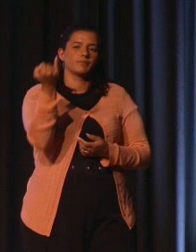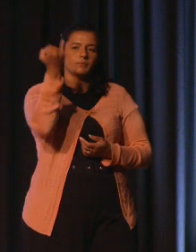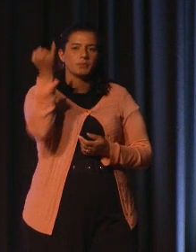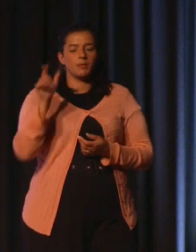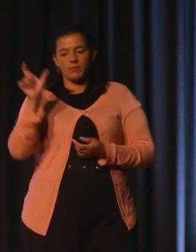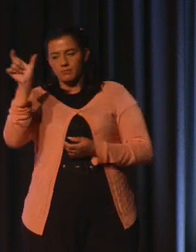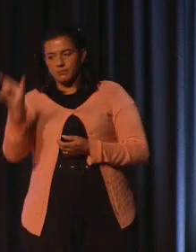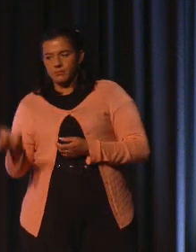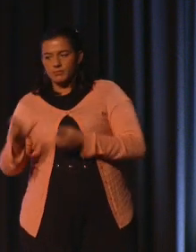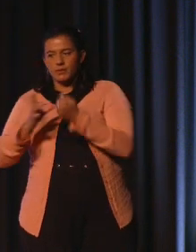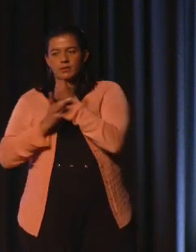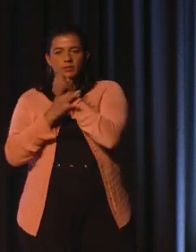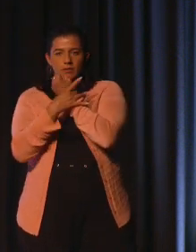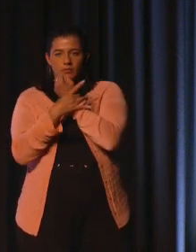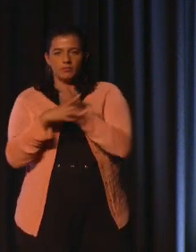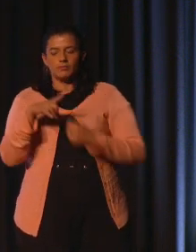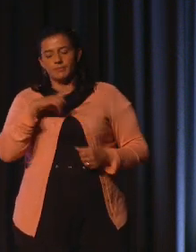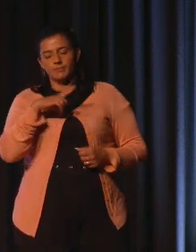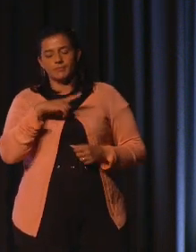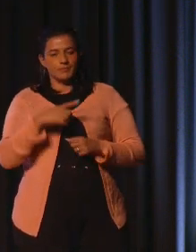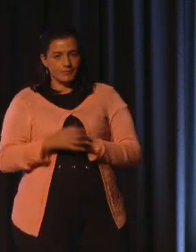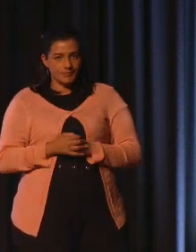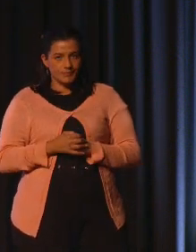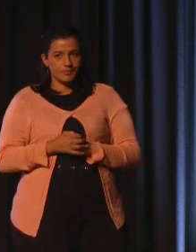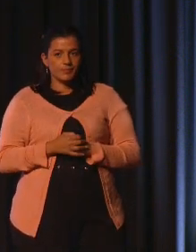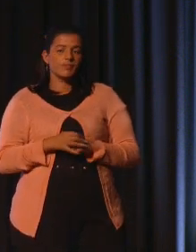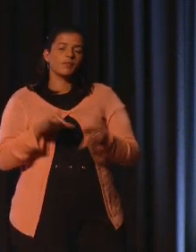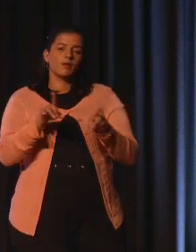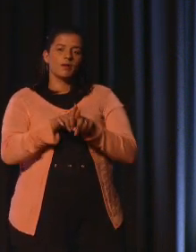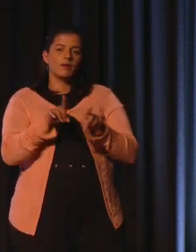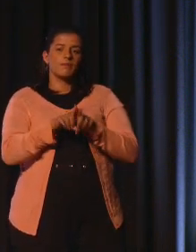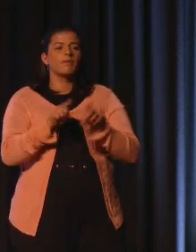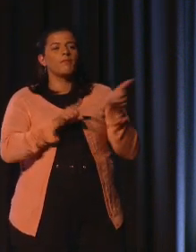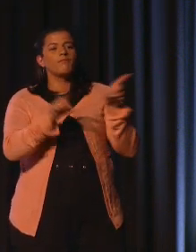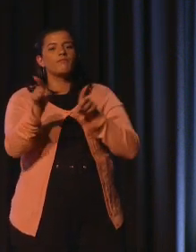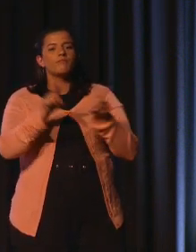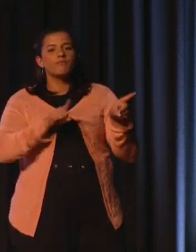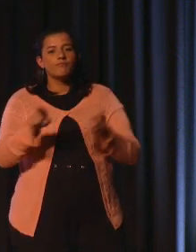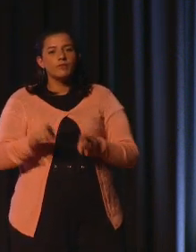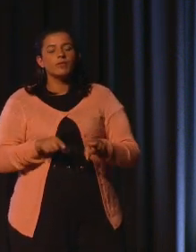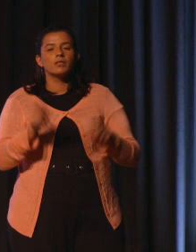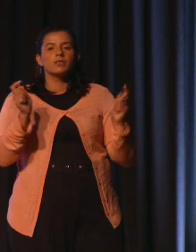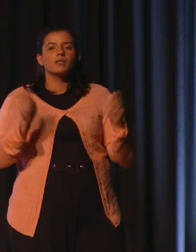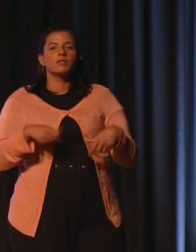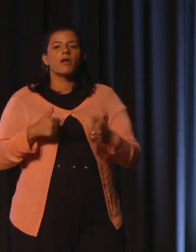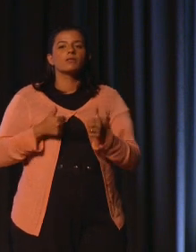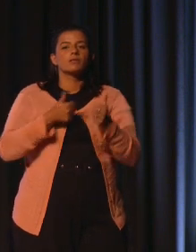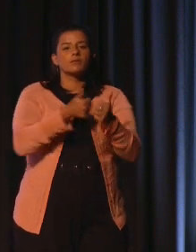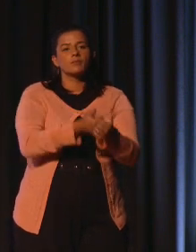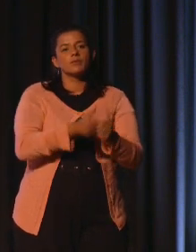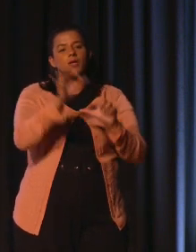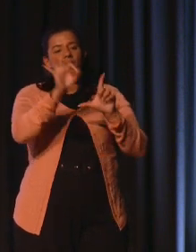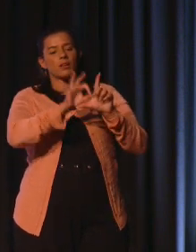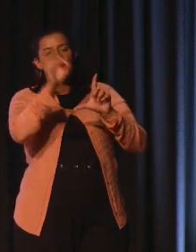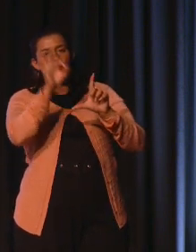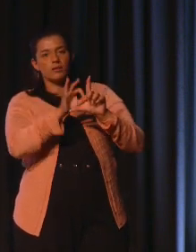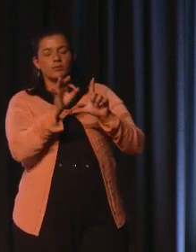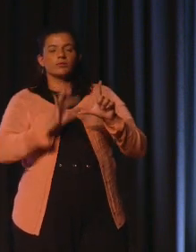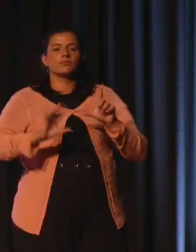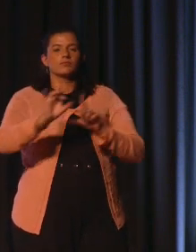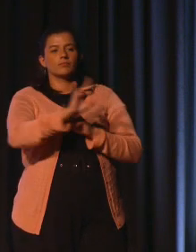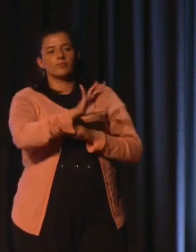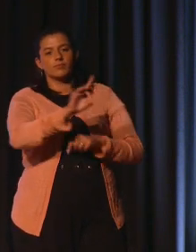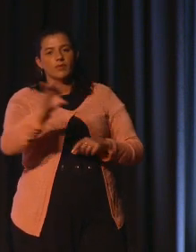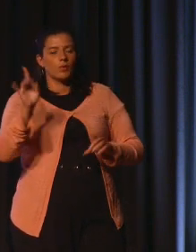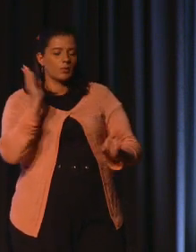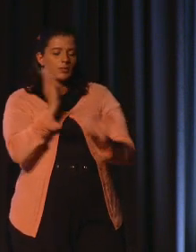do paciente. Então, tudo isso é avaliado. E a gente tem os nossos indicadores, em que a gente acompanha qual foi a taxa de alguma não conformidade